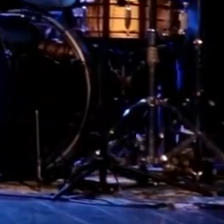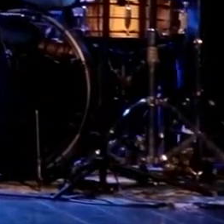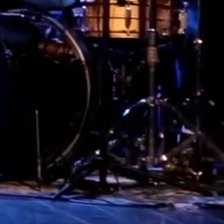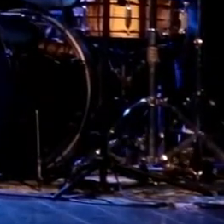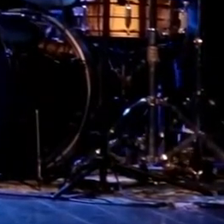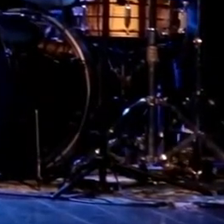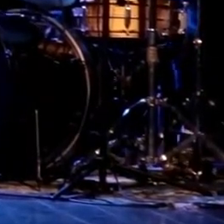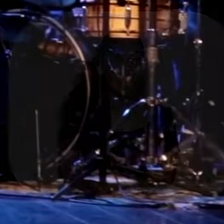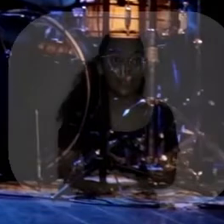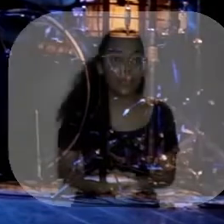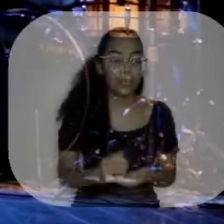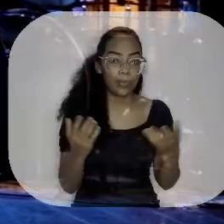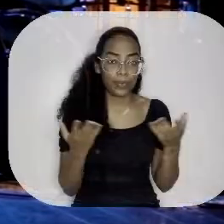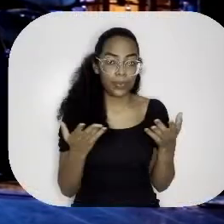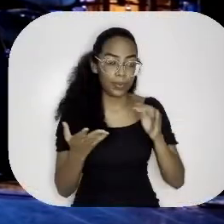Olha,